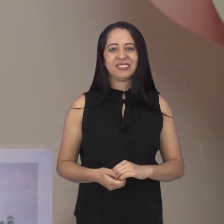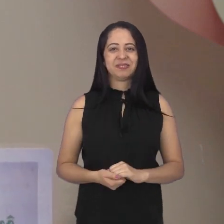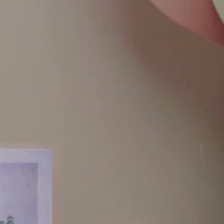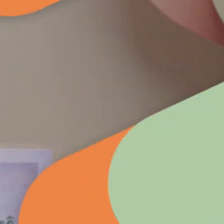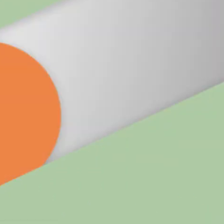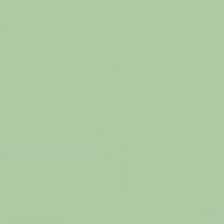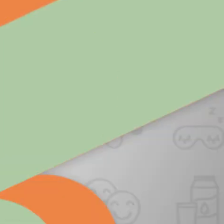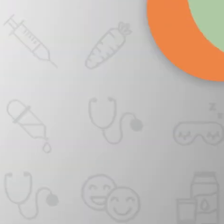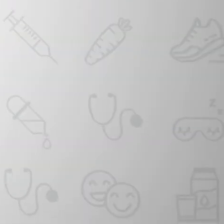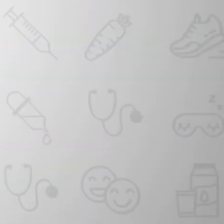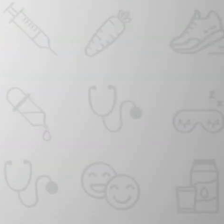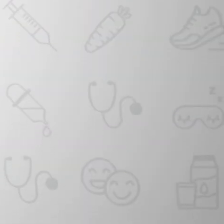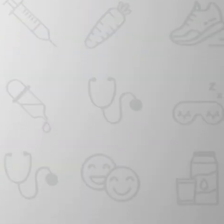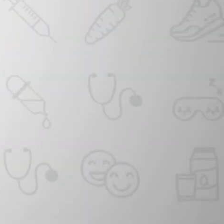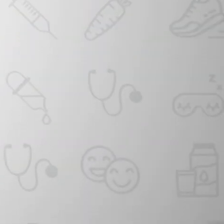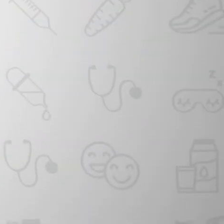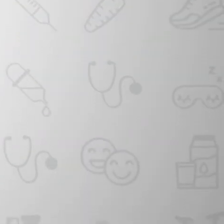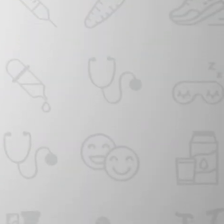aí com a gente.